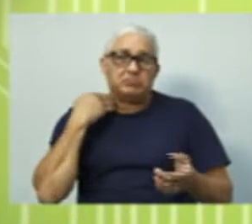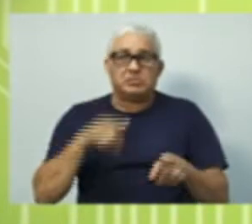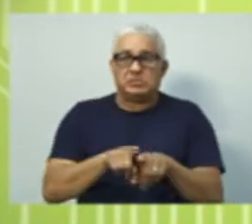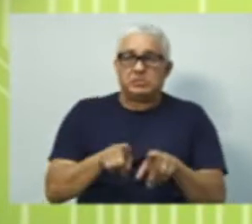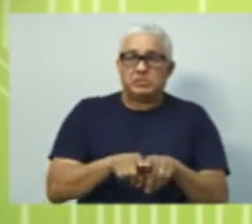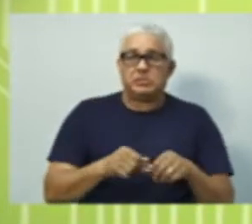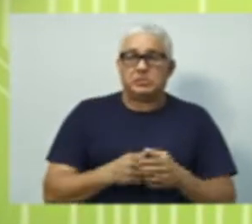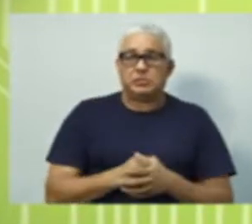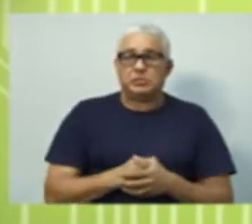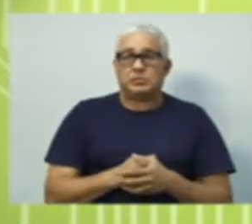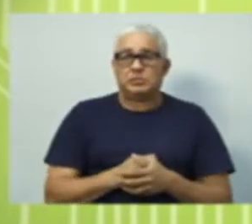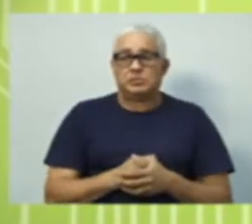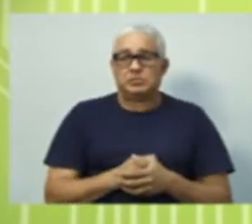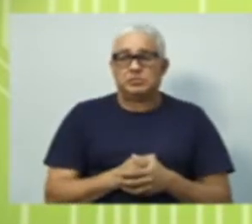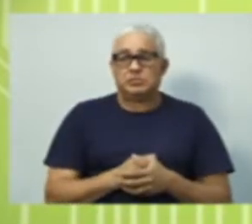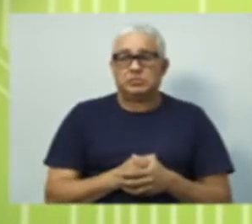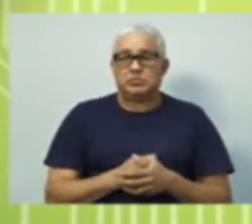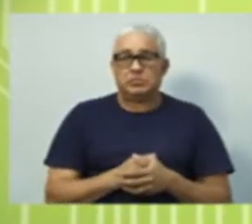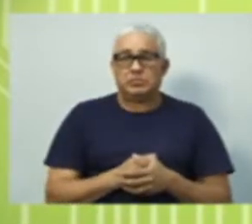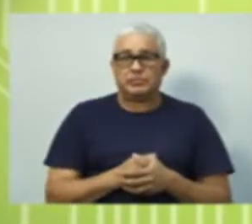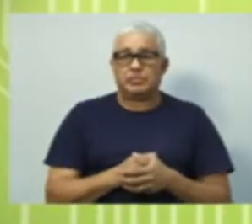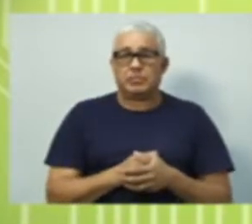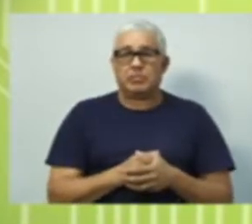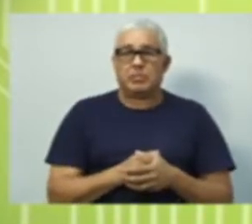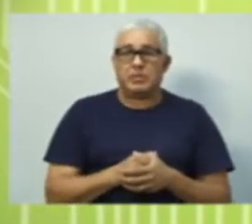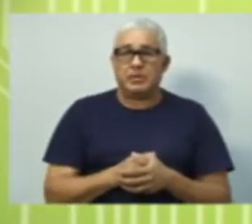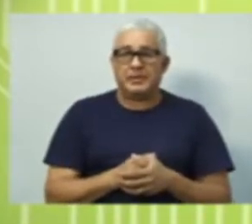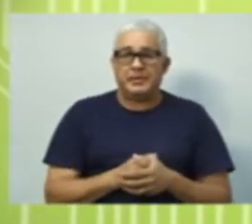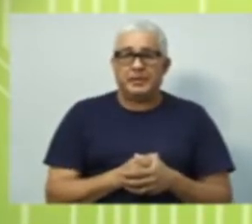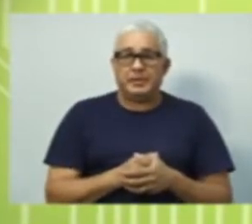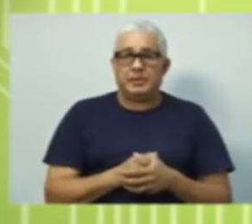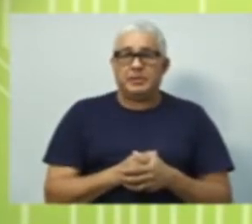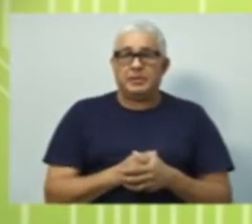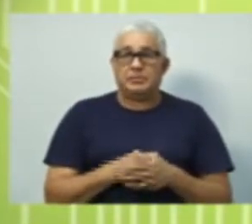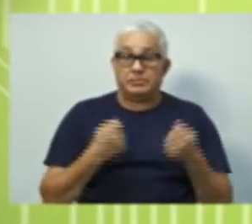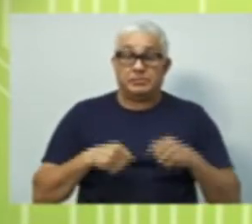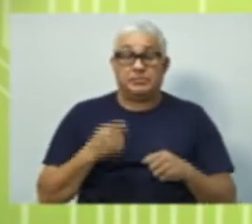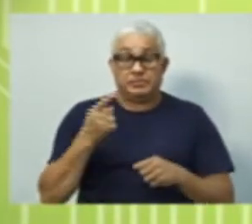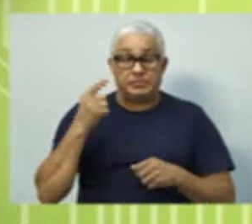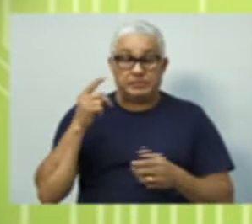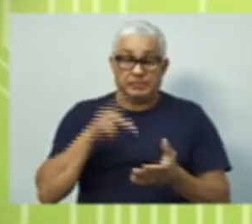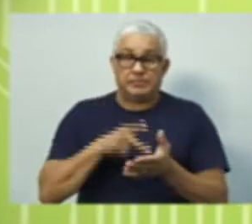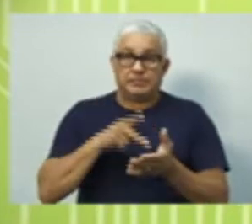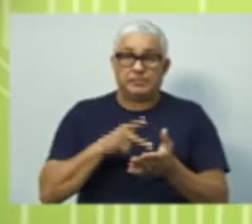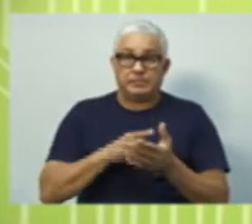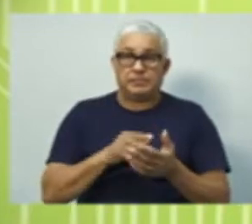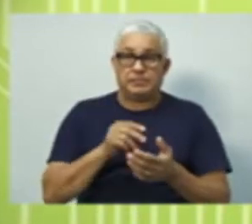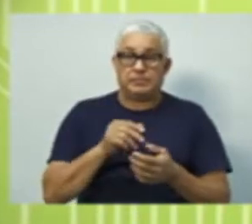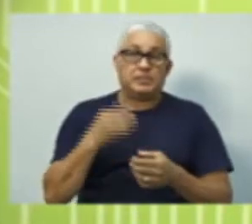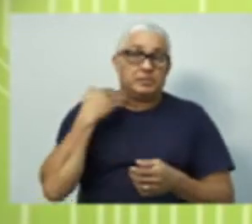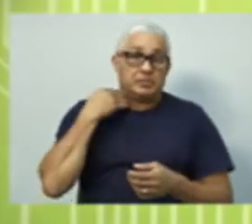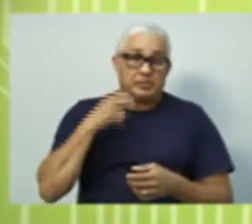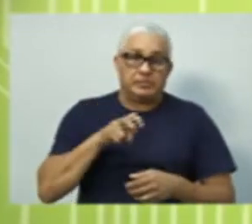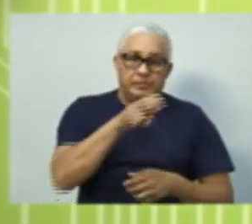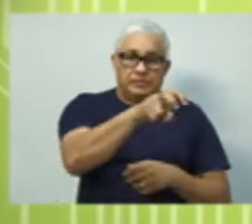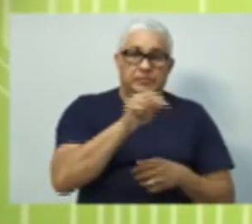monta, está bem aquém da capacidade de produtividade, então tem que se partir realmente para um agente financeiro. Muito